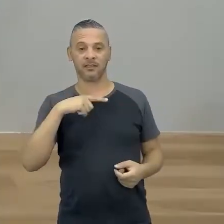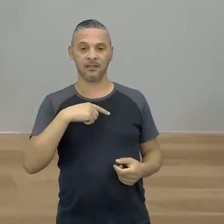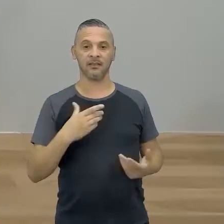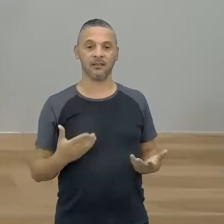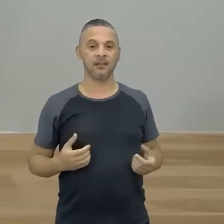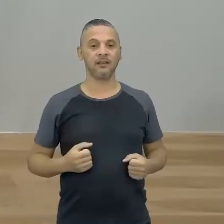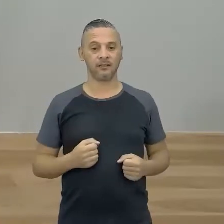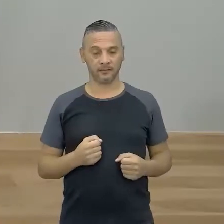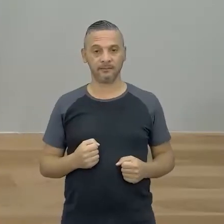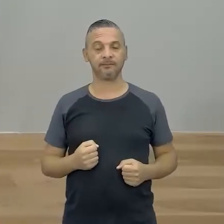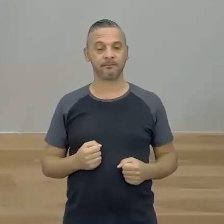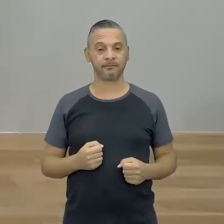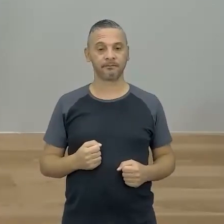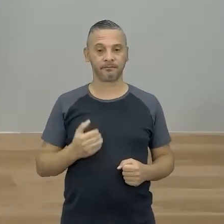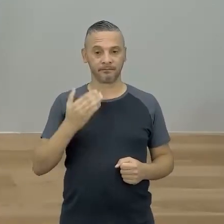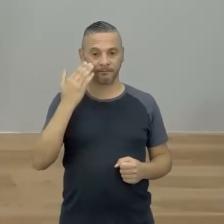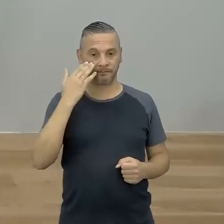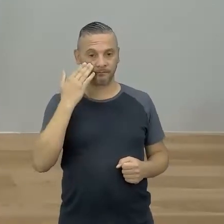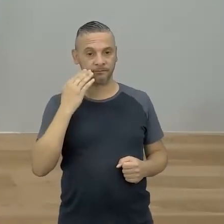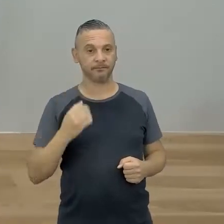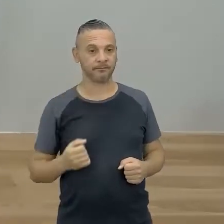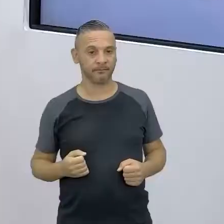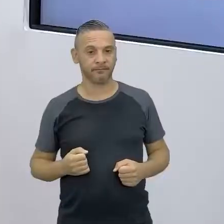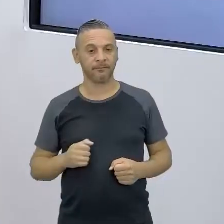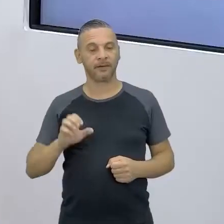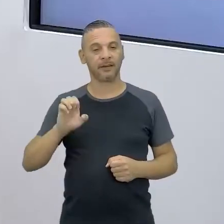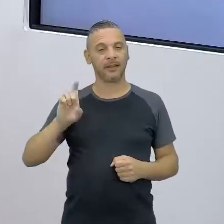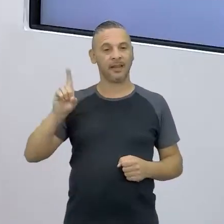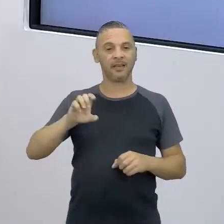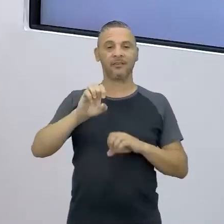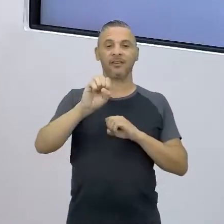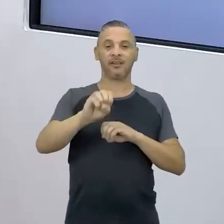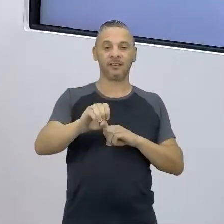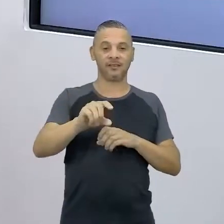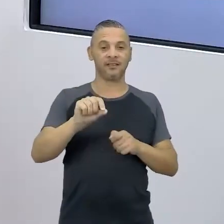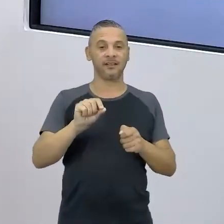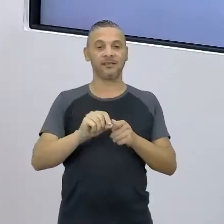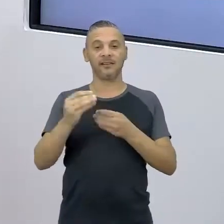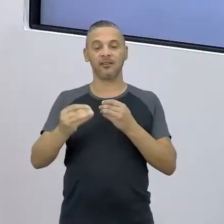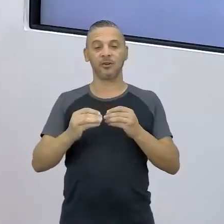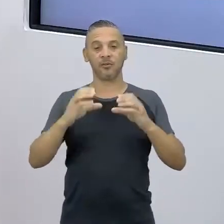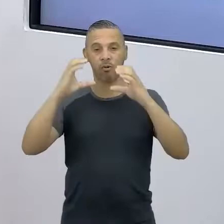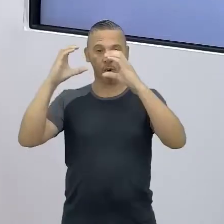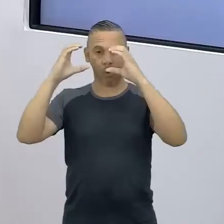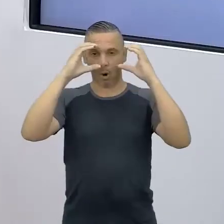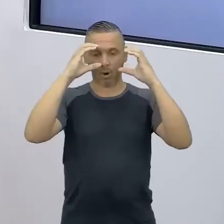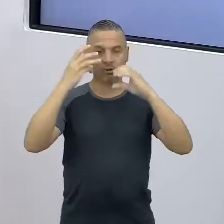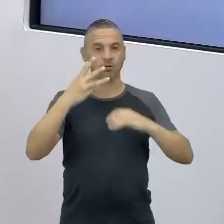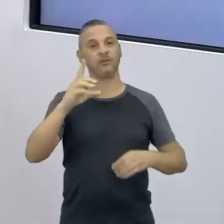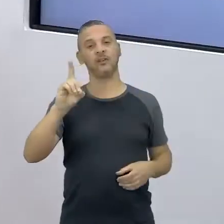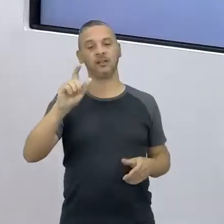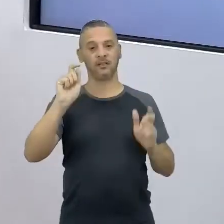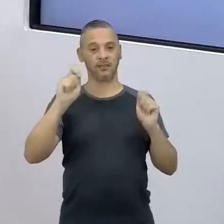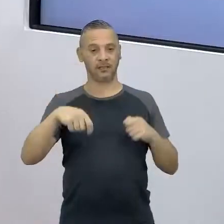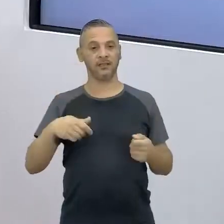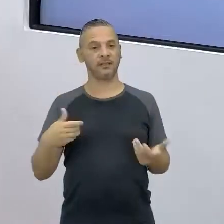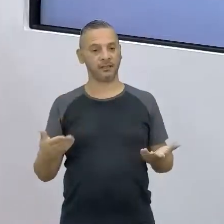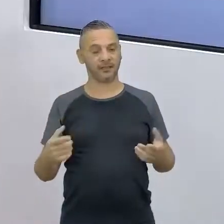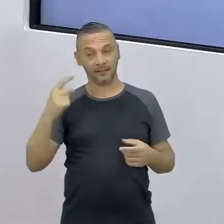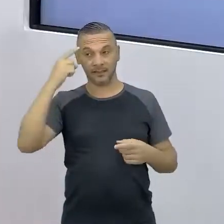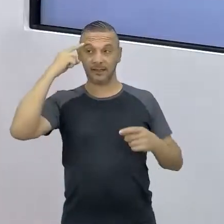fez, foi o Ed isso. que fez. Acho que foi. O professor Edmundo tem uma aula que ele ensina a fazer um óculos 3D de papelão, é verdade. Mas são